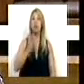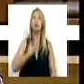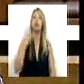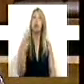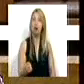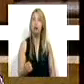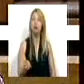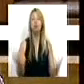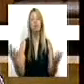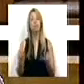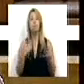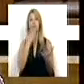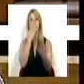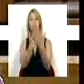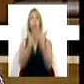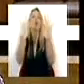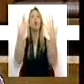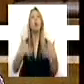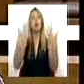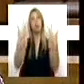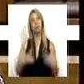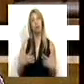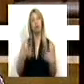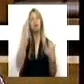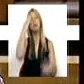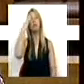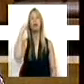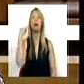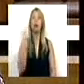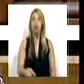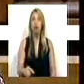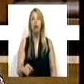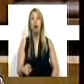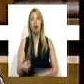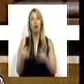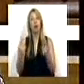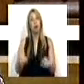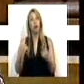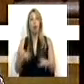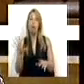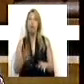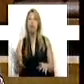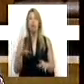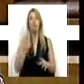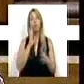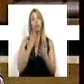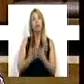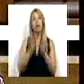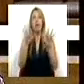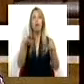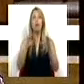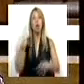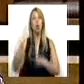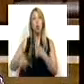CDS, estamos perante um orçamento que tem a capacidade de constituir um instrumento para quebrar um ciclo